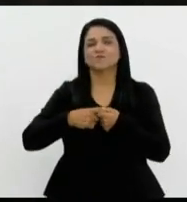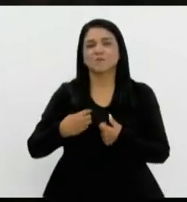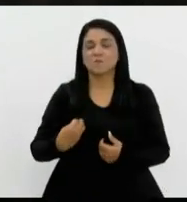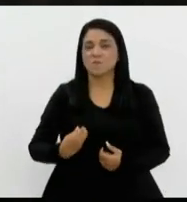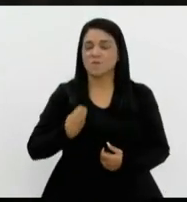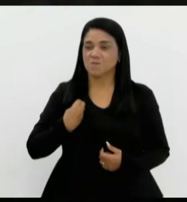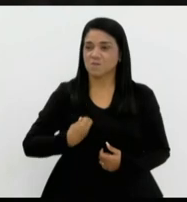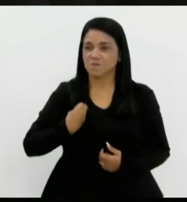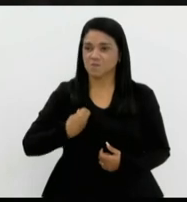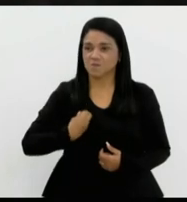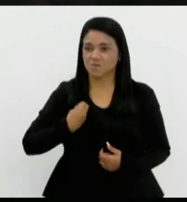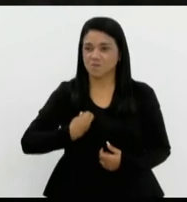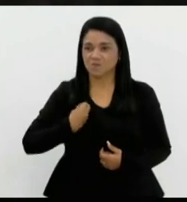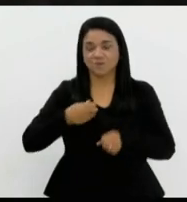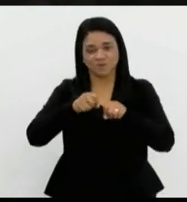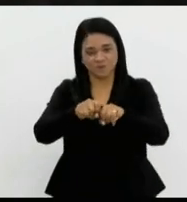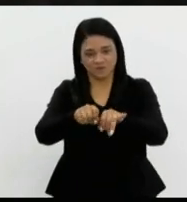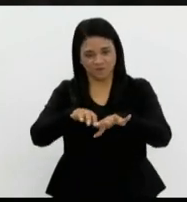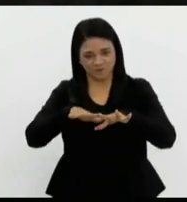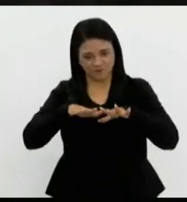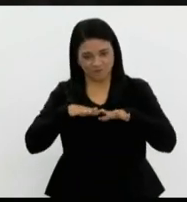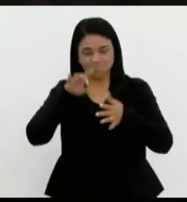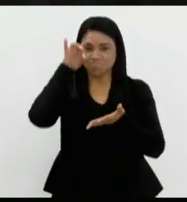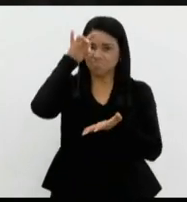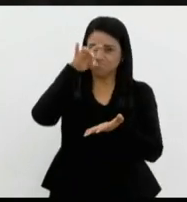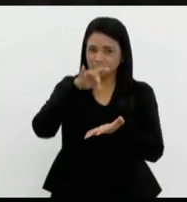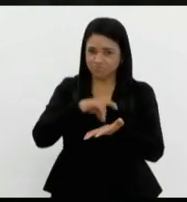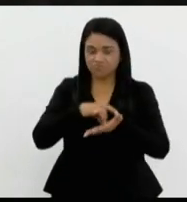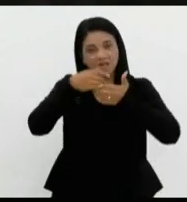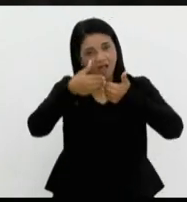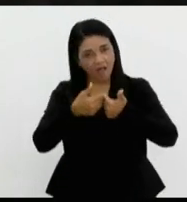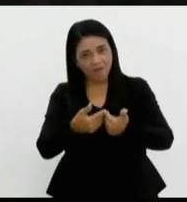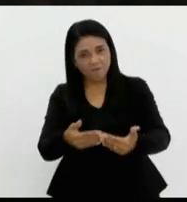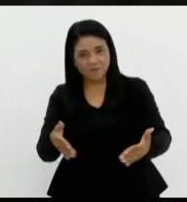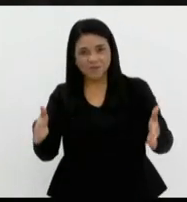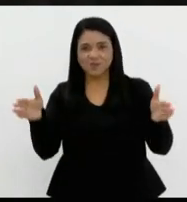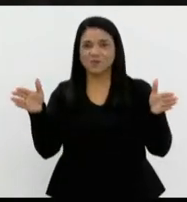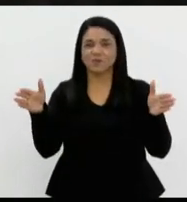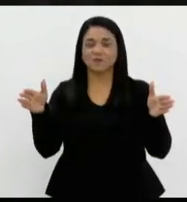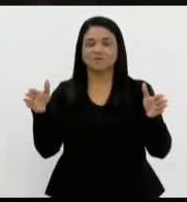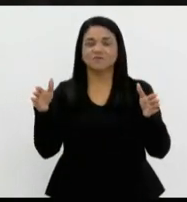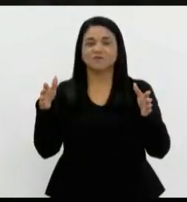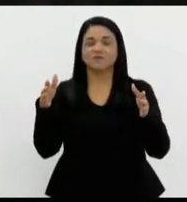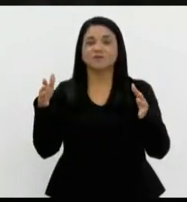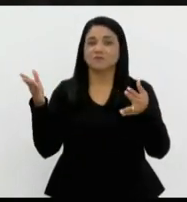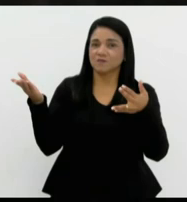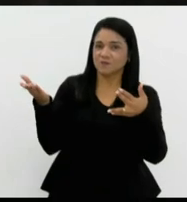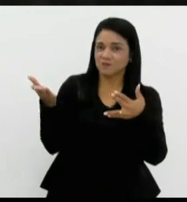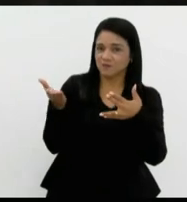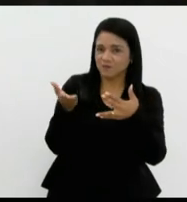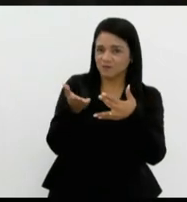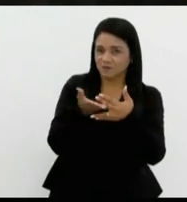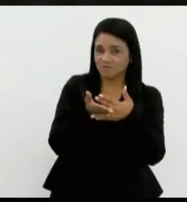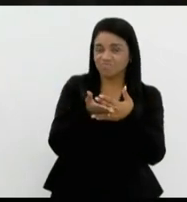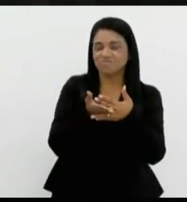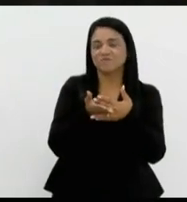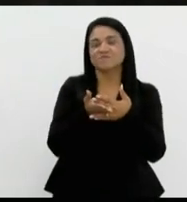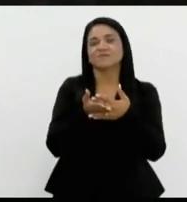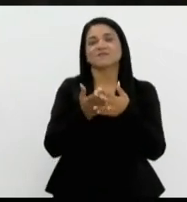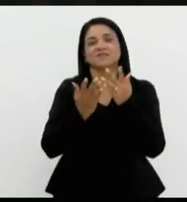da nossa sessão oficial de abertura, depois interrompidos pelo